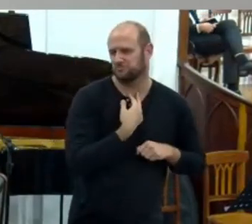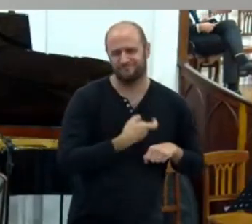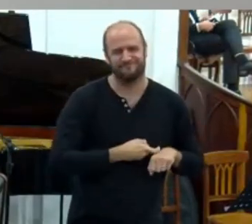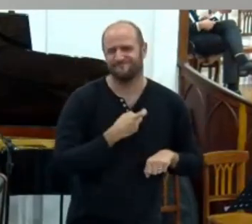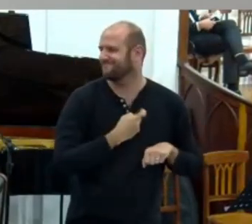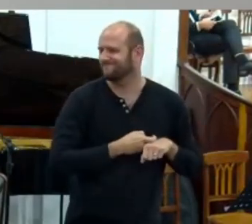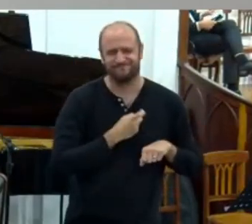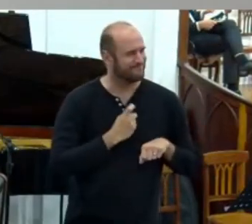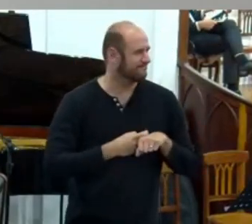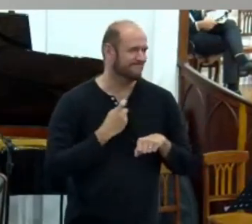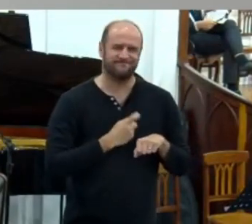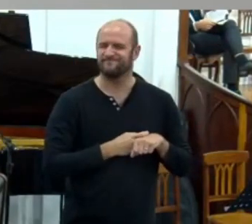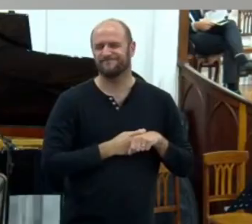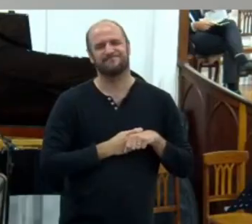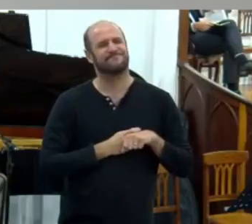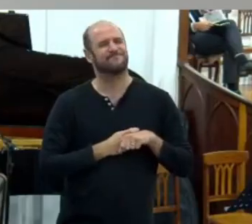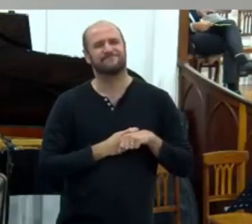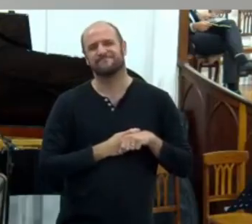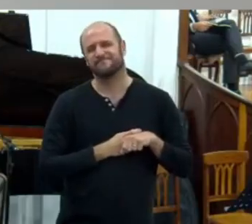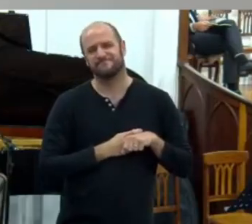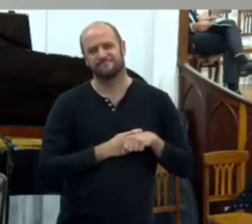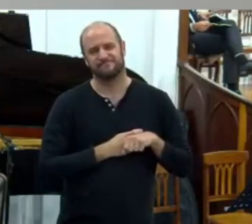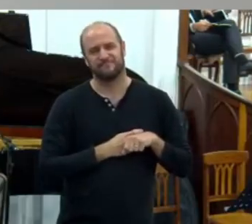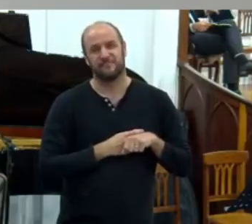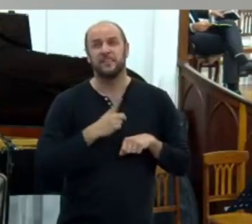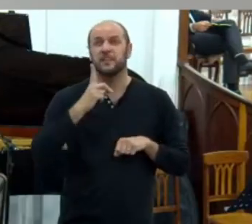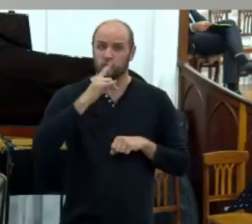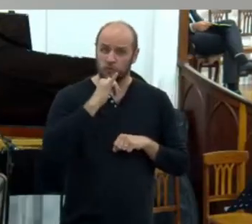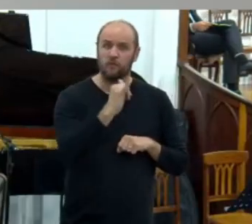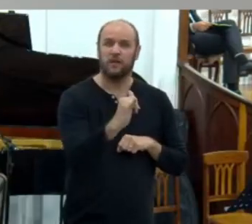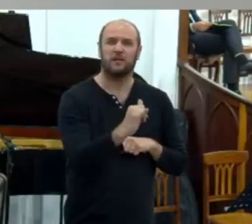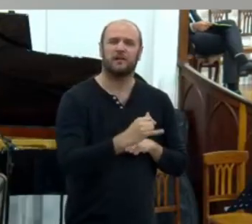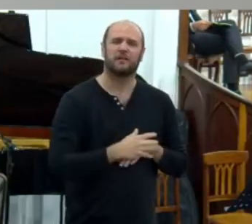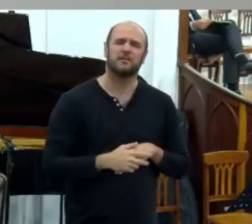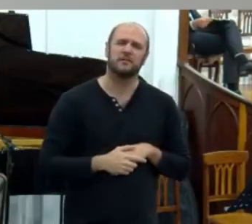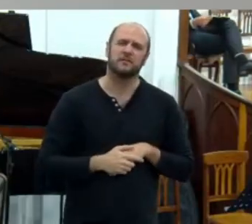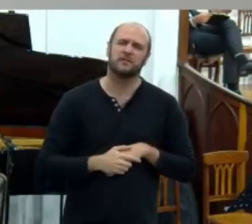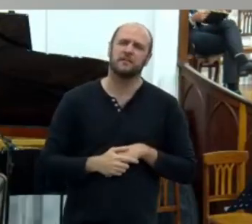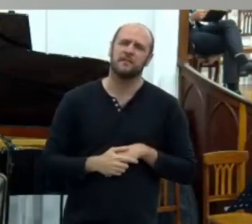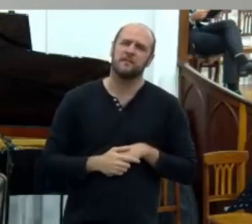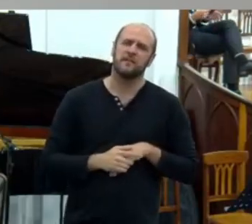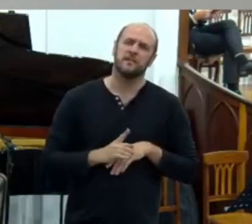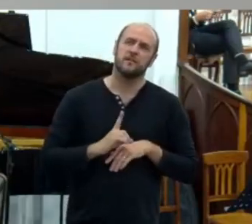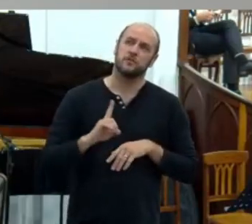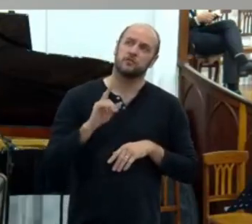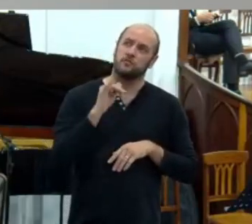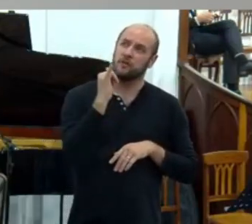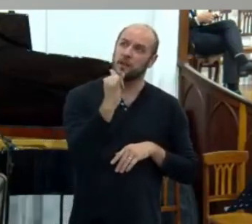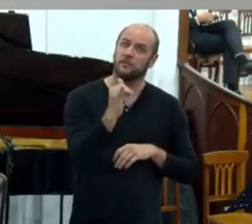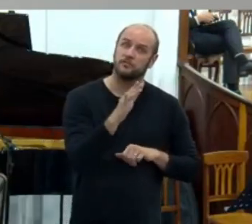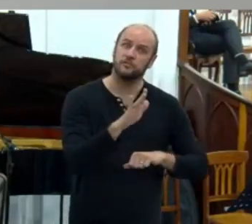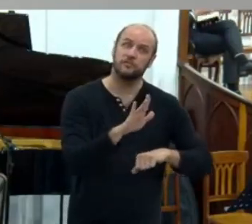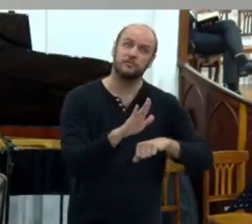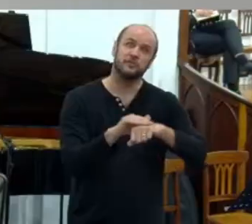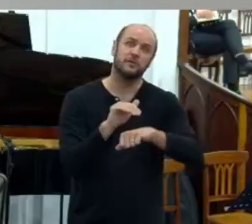coração. Essa é a mensagem do Senhor, a respeito de um